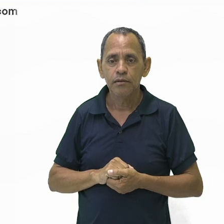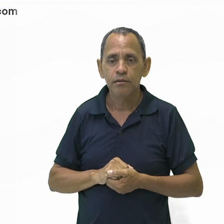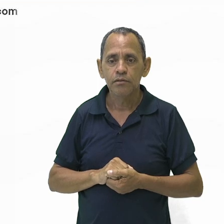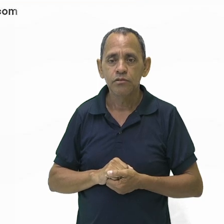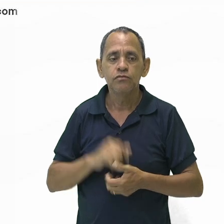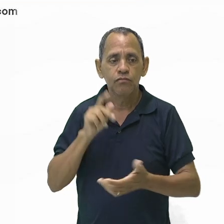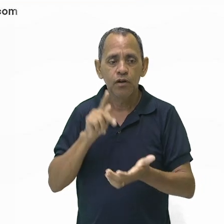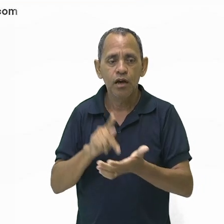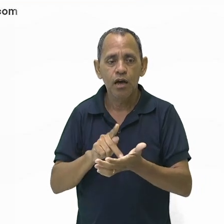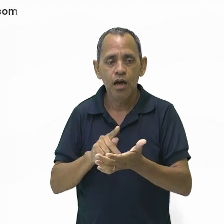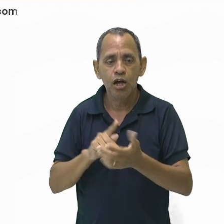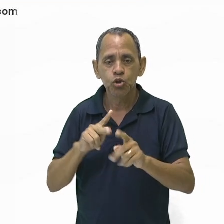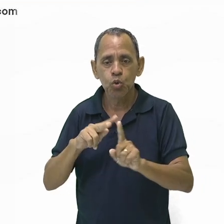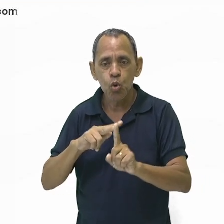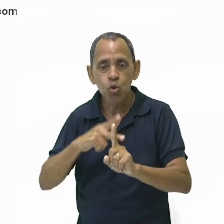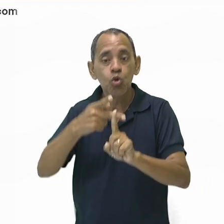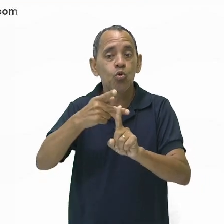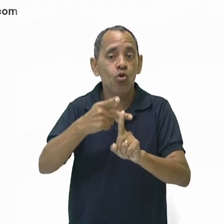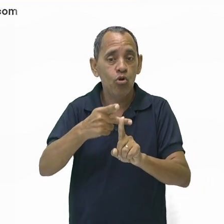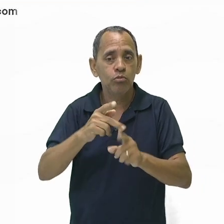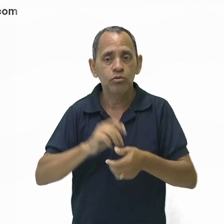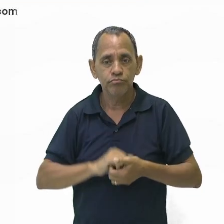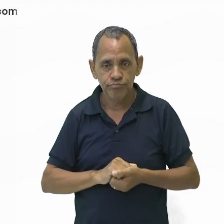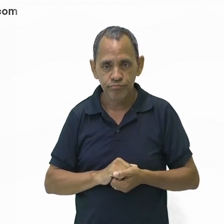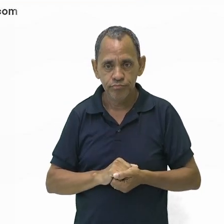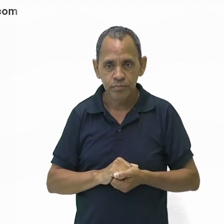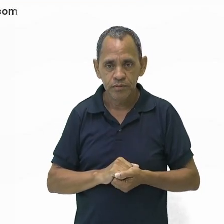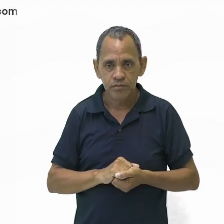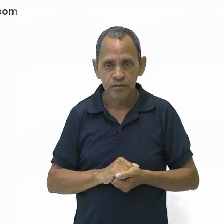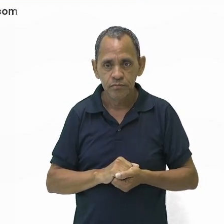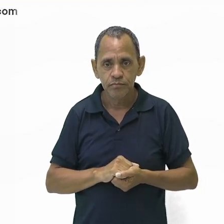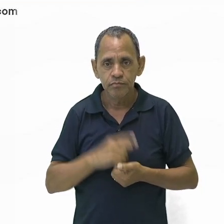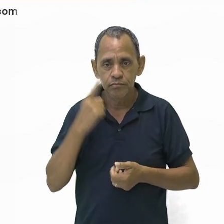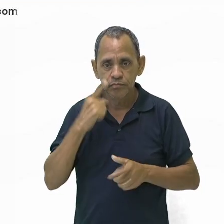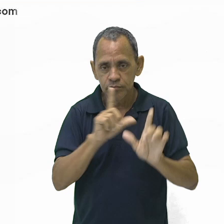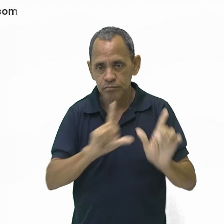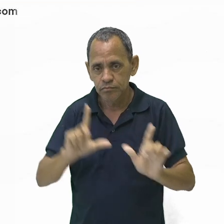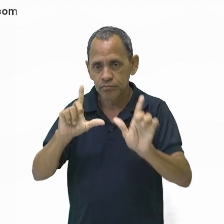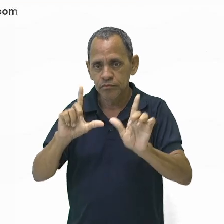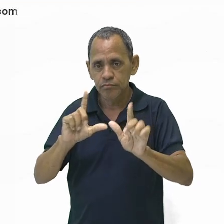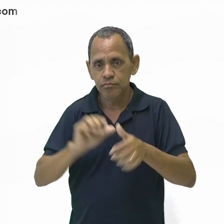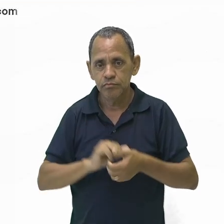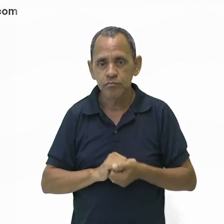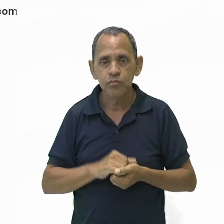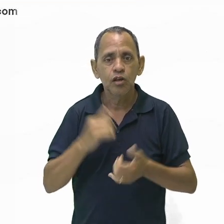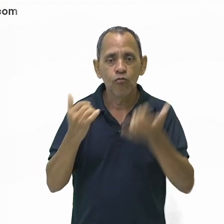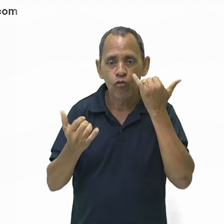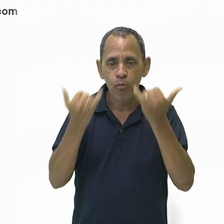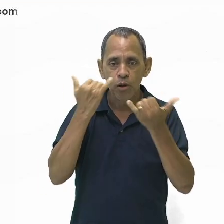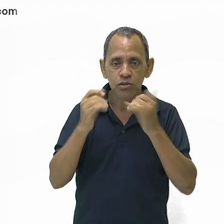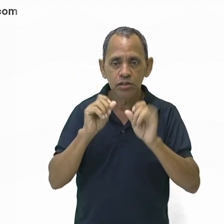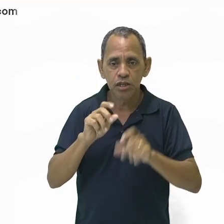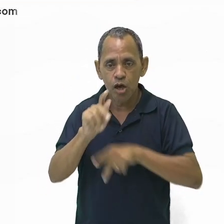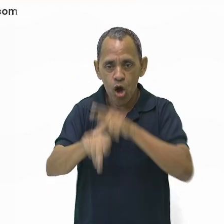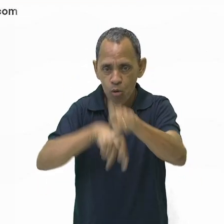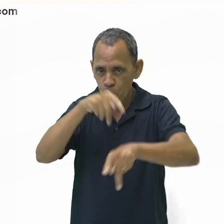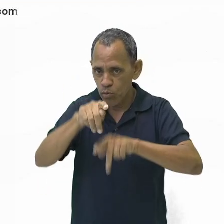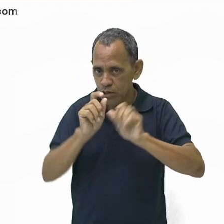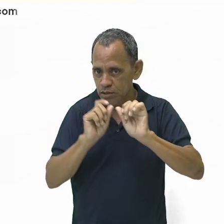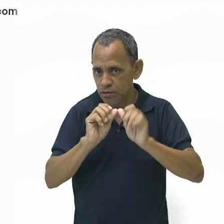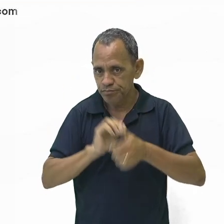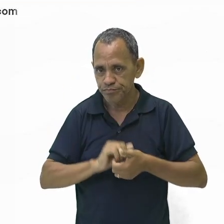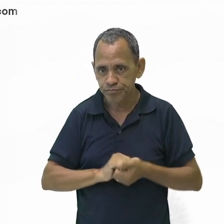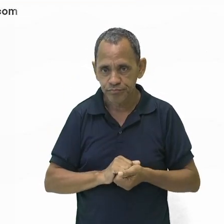tem sido um problema muito grande. Na próxima tela, a gente vai ver mais informações aí, né, com relação a população aí,